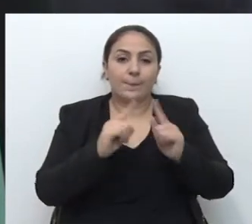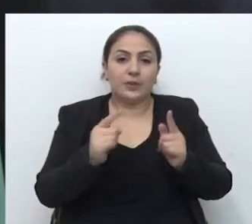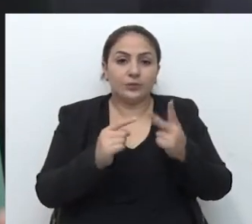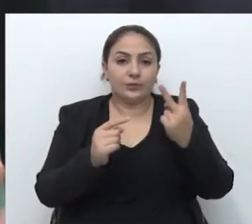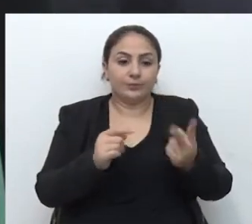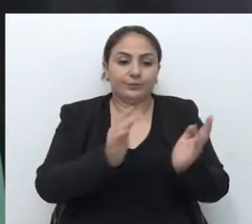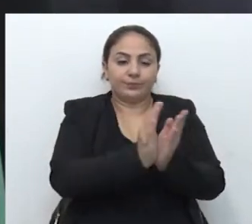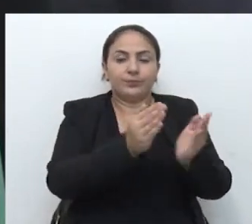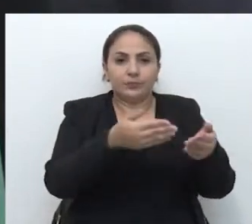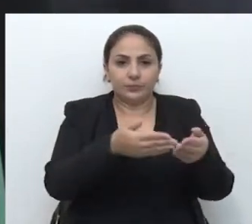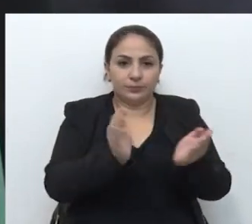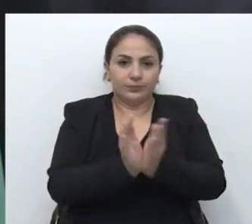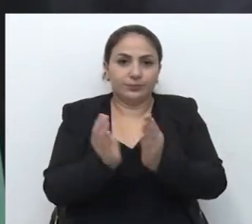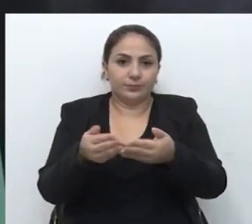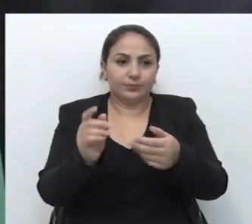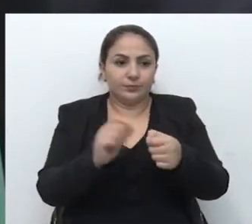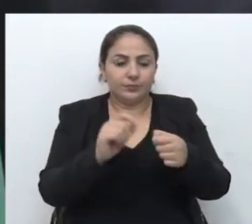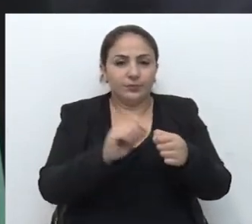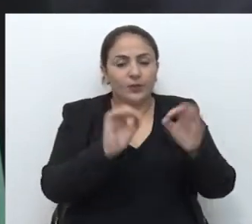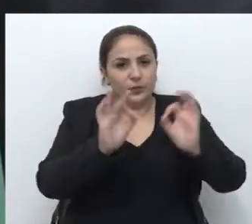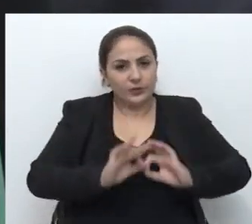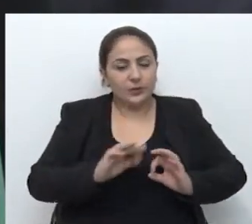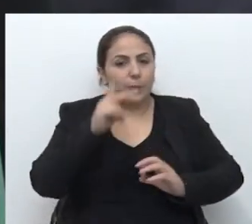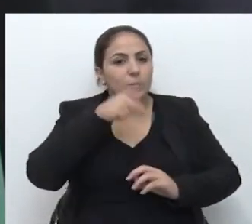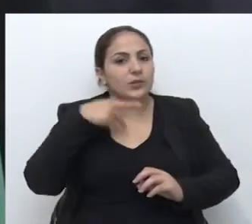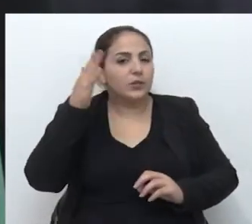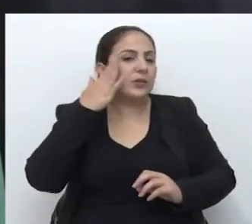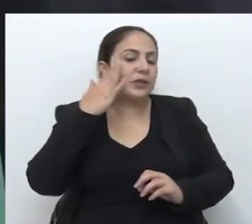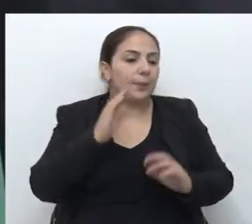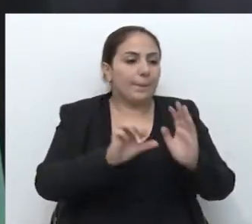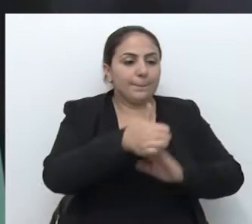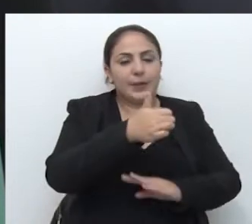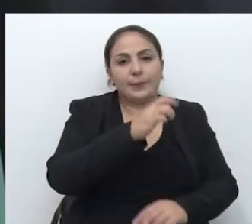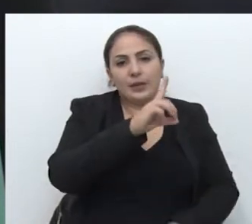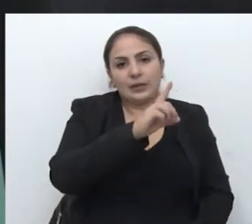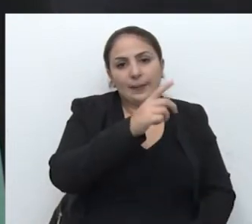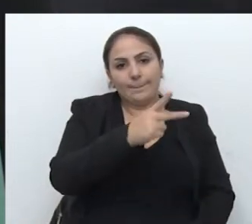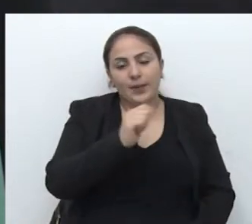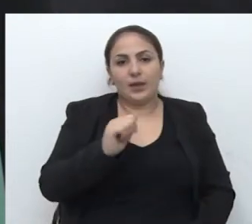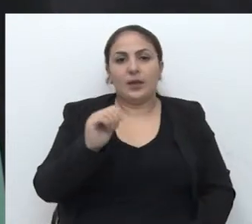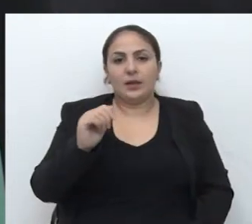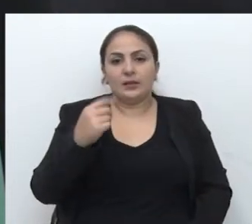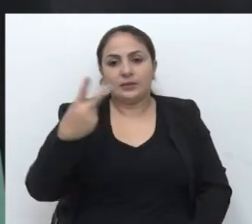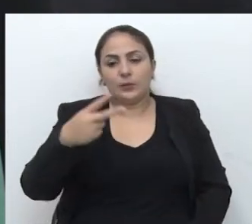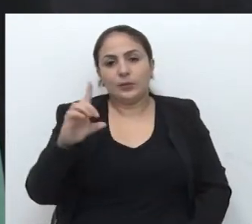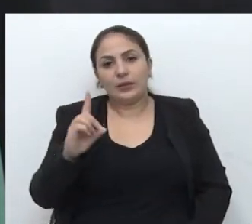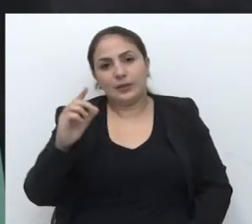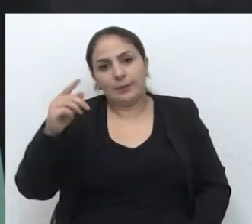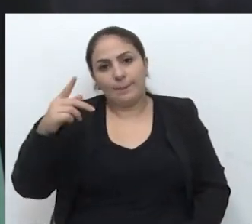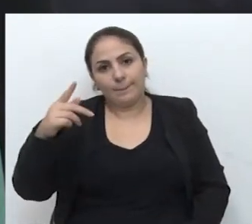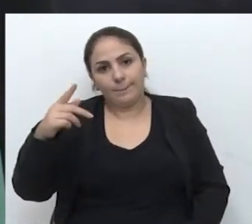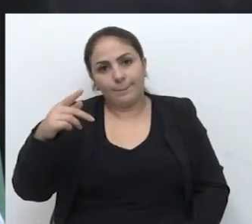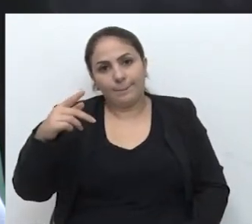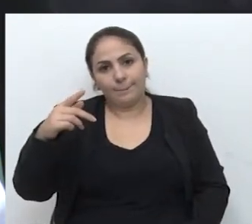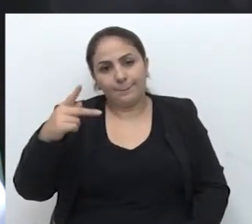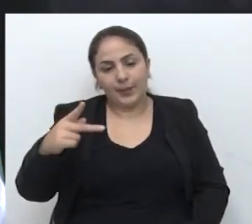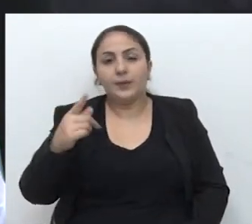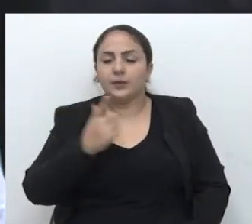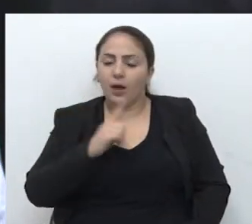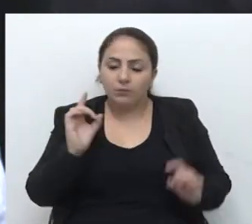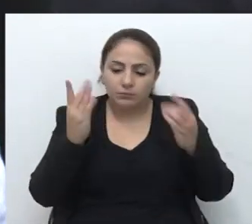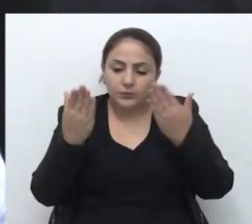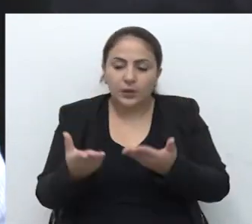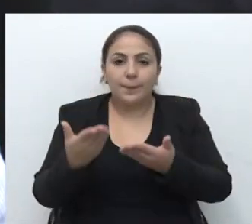sentido, mas os 2 cartórios organiza a fim da população saber que a primeira e a segunda DP estão lá especializadas para atender